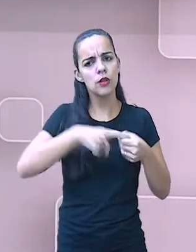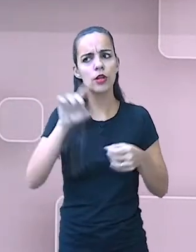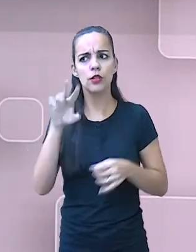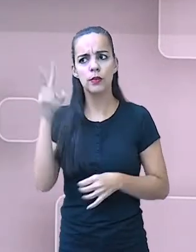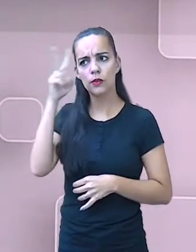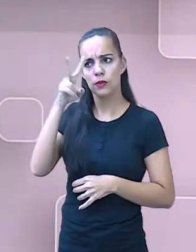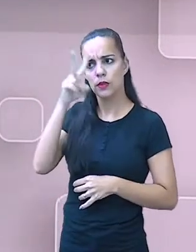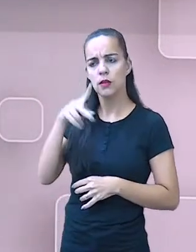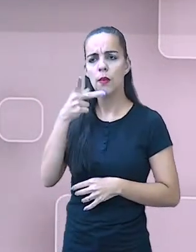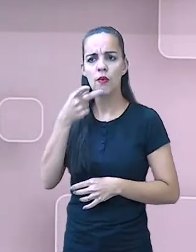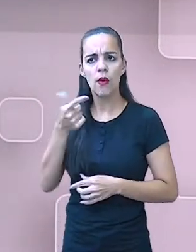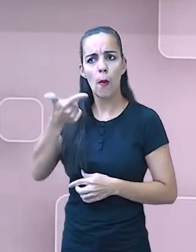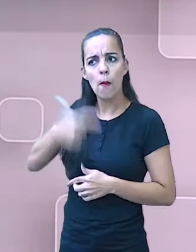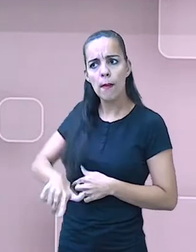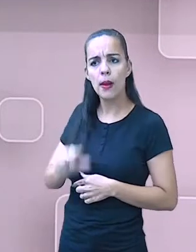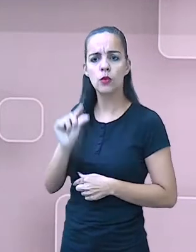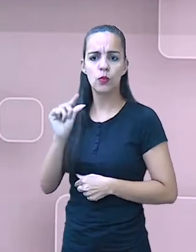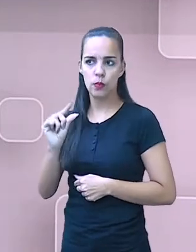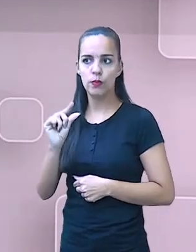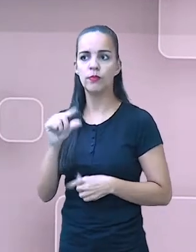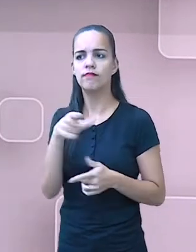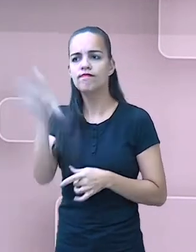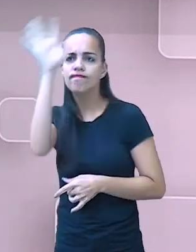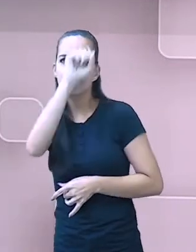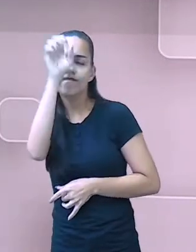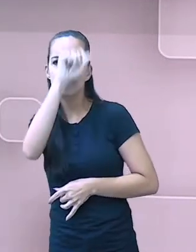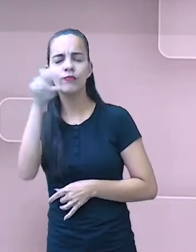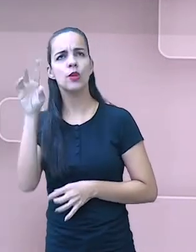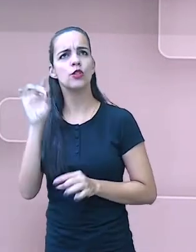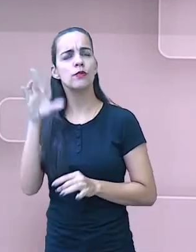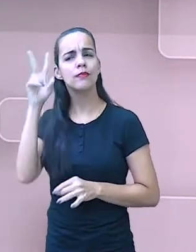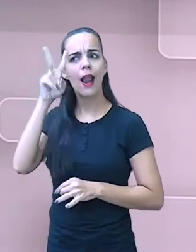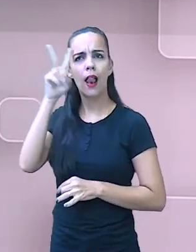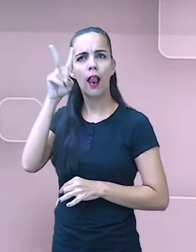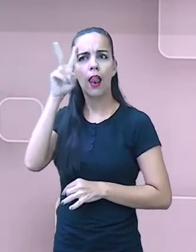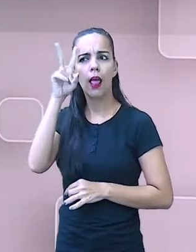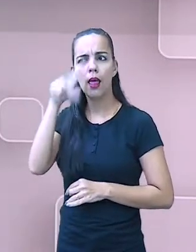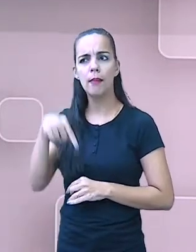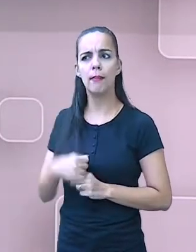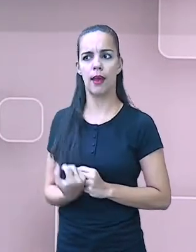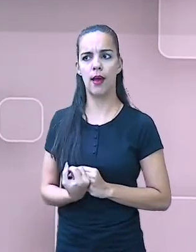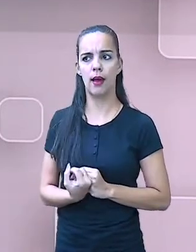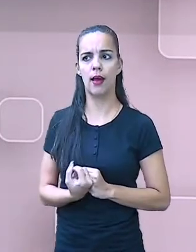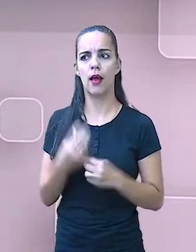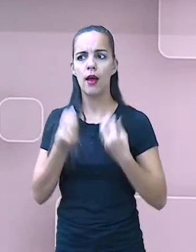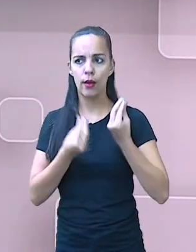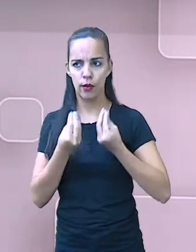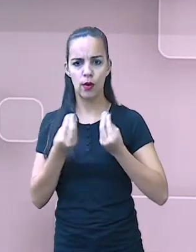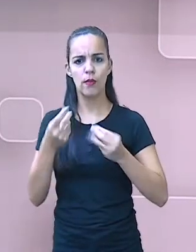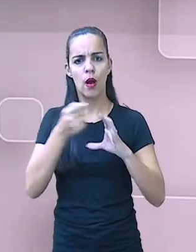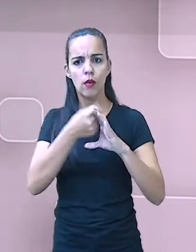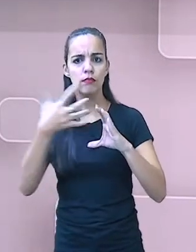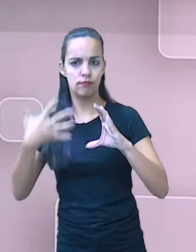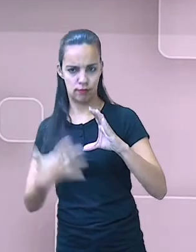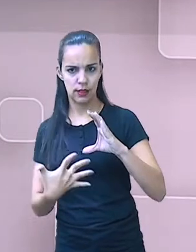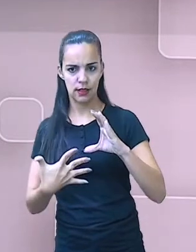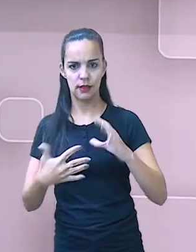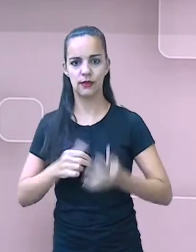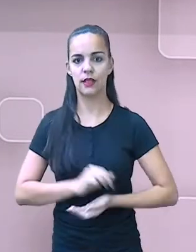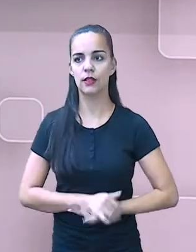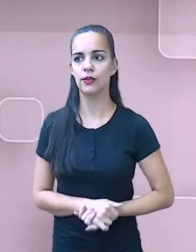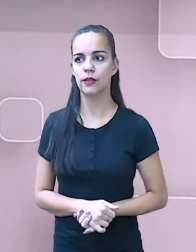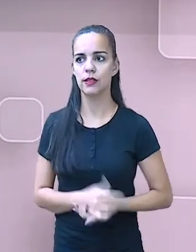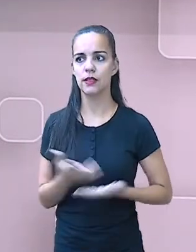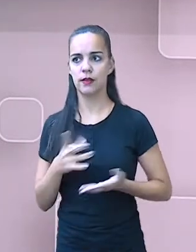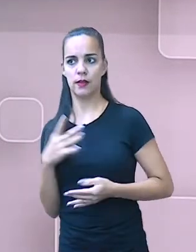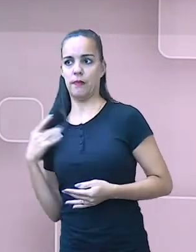falar um pouco mais sobre as sílabas para a gente relembrar e depois a gente vai falar sobre essas classificações. Vamos lá. Então,